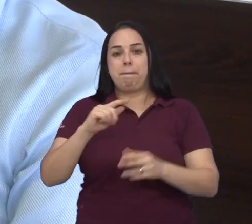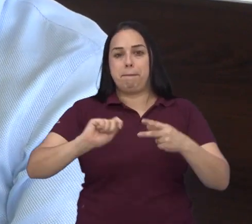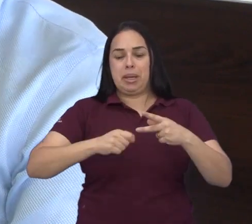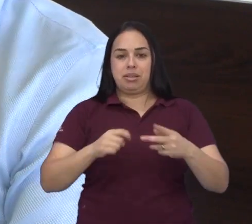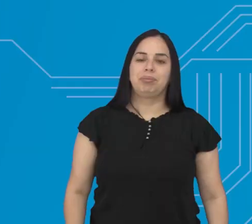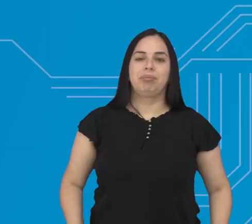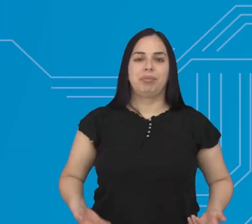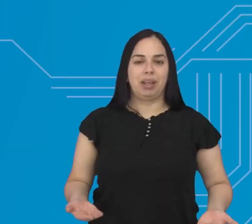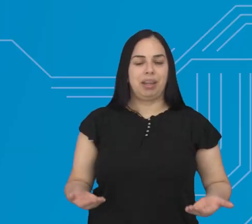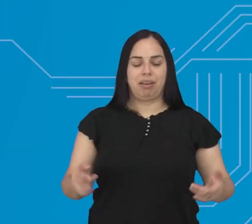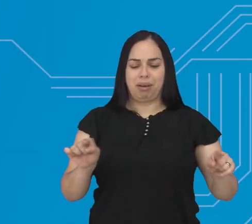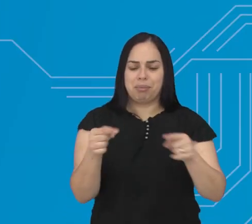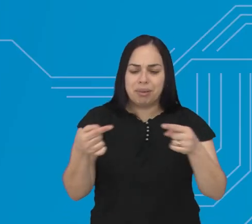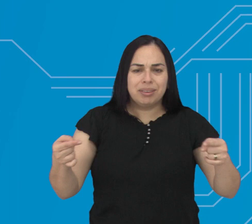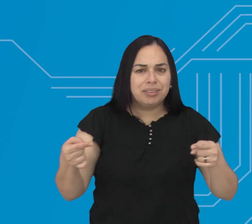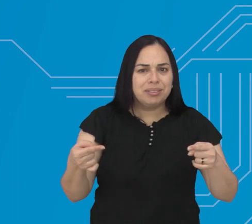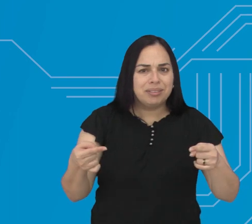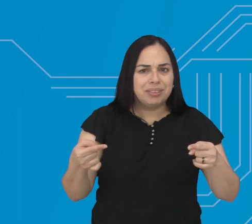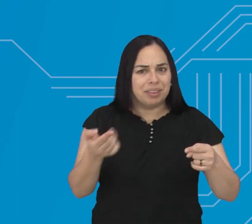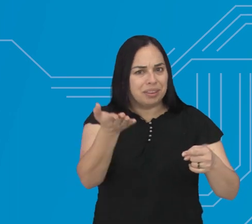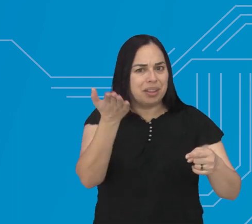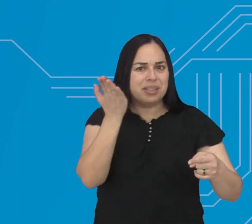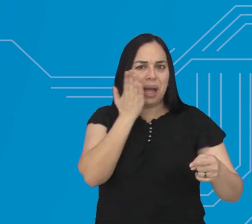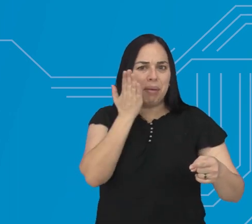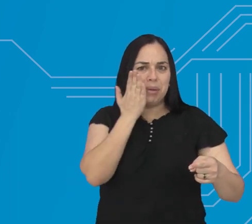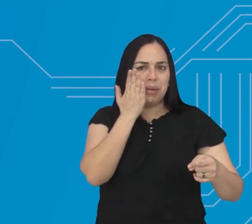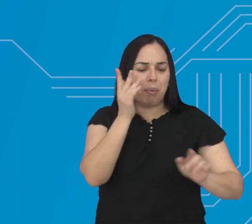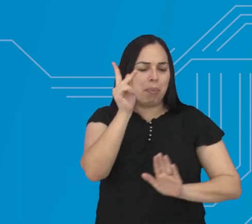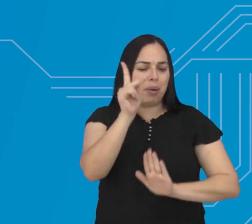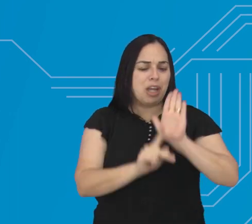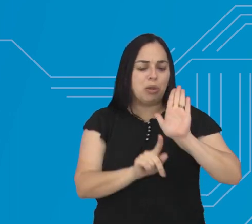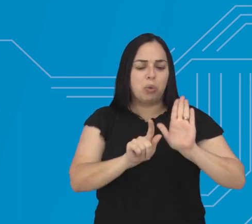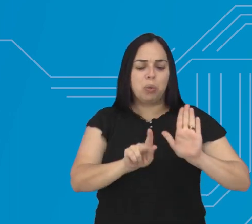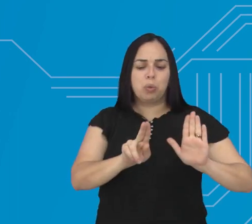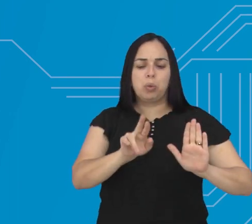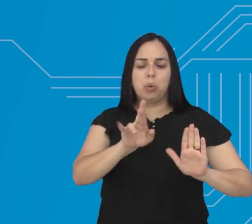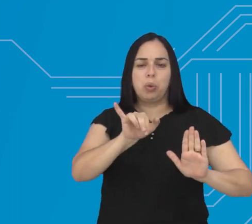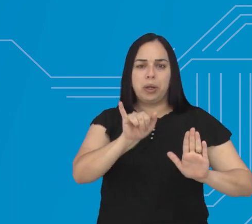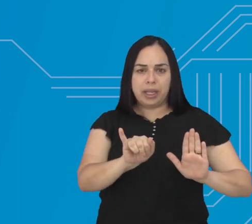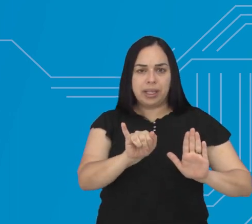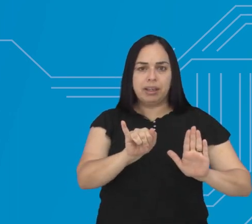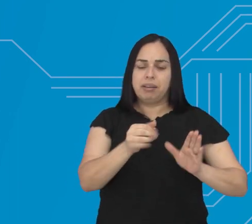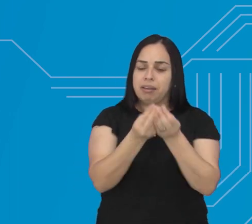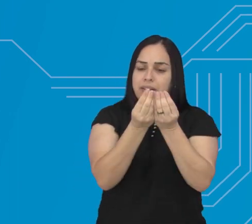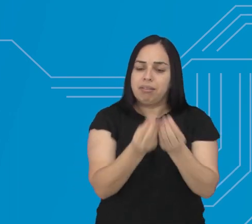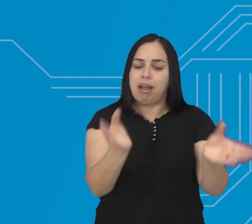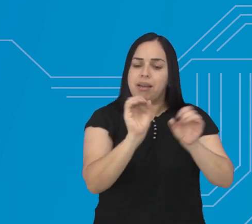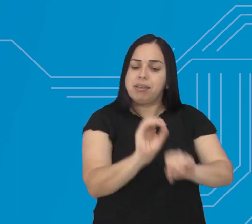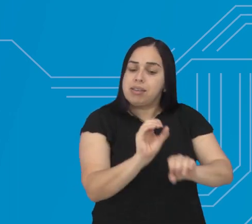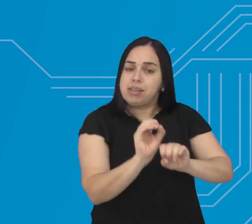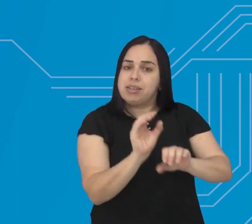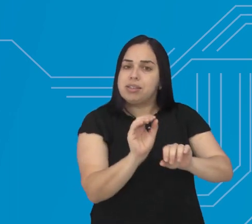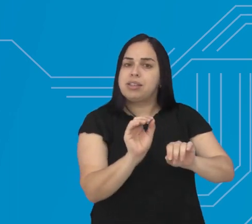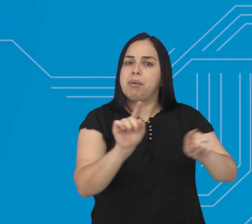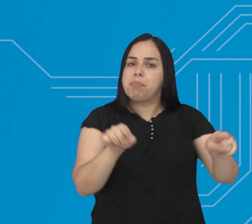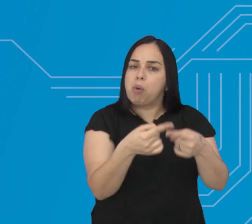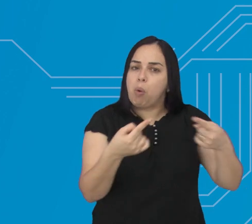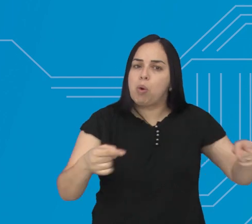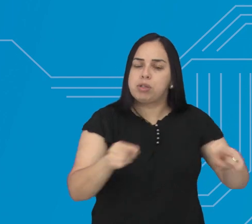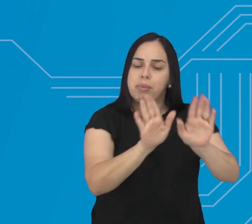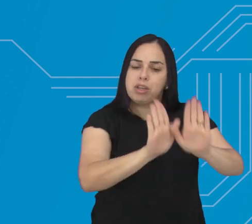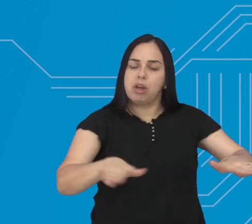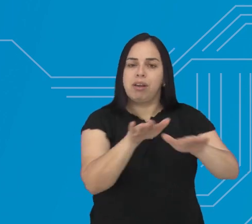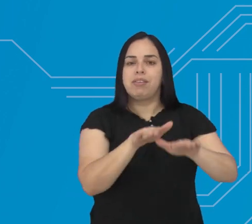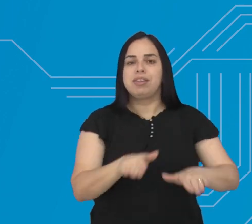via Pix. E vamos de música agora? Você conhece o Projeto Guri? É um programa de educação e iniciação musical para